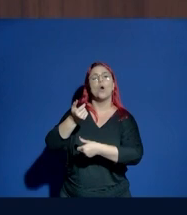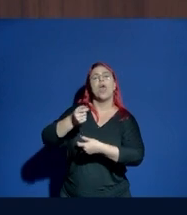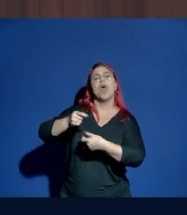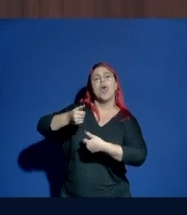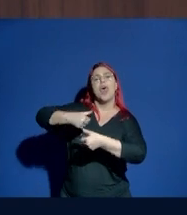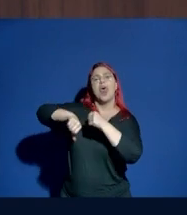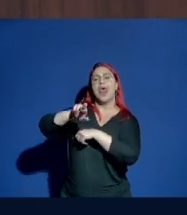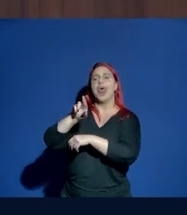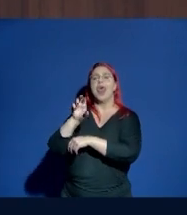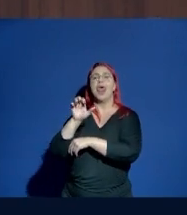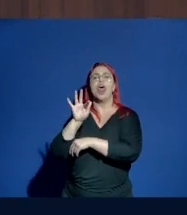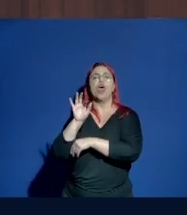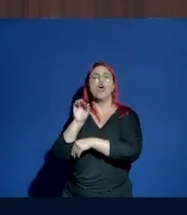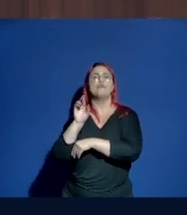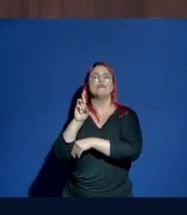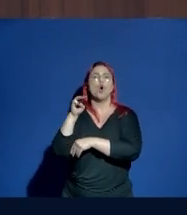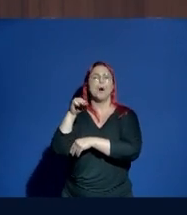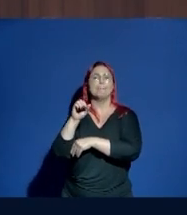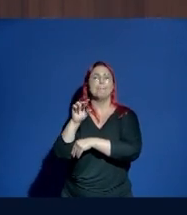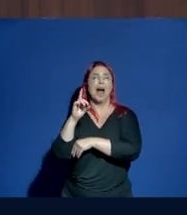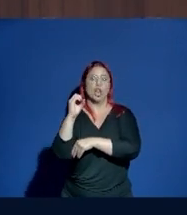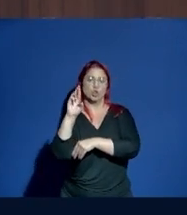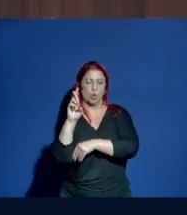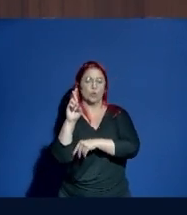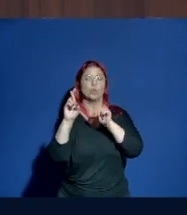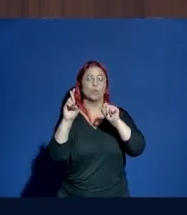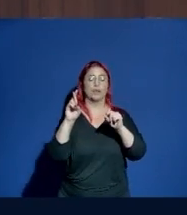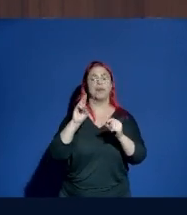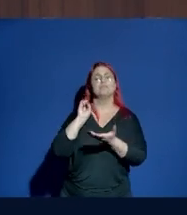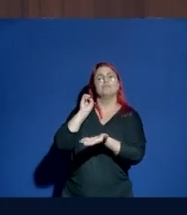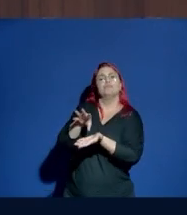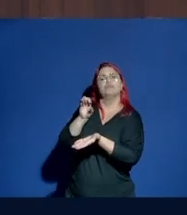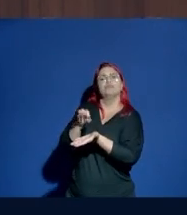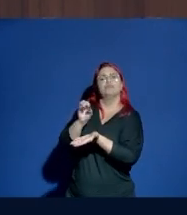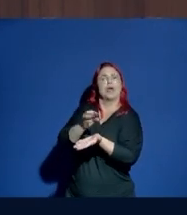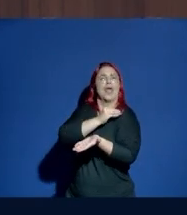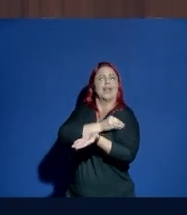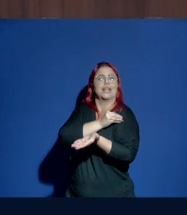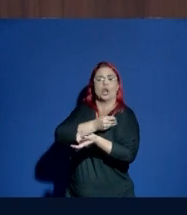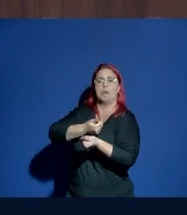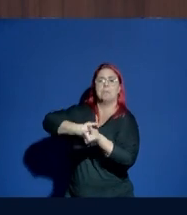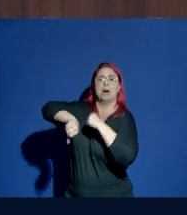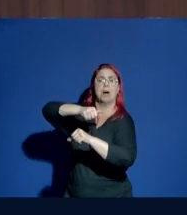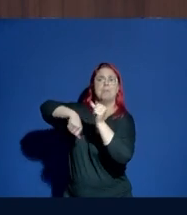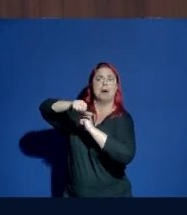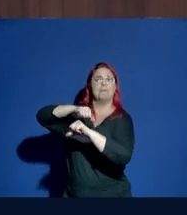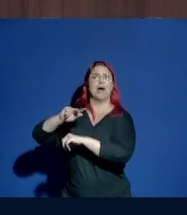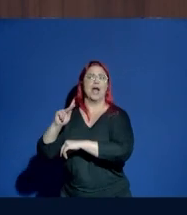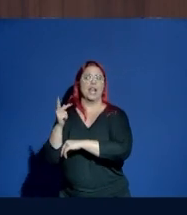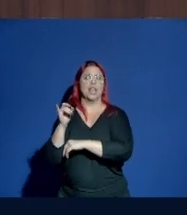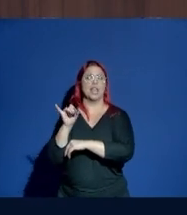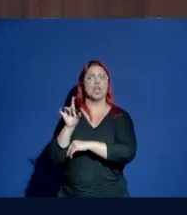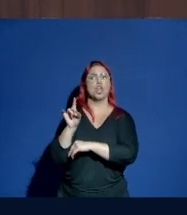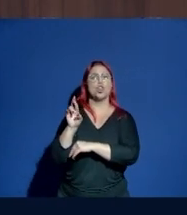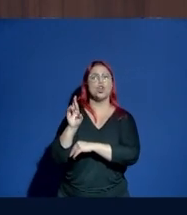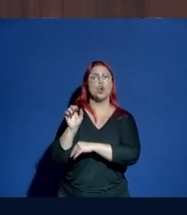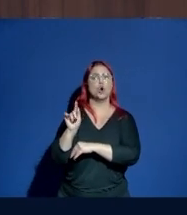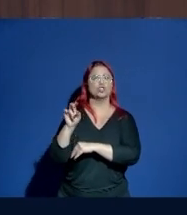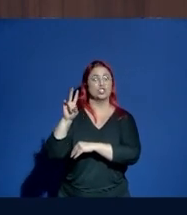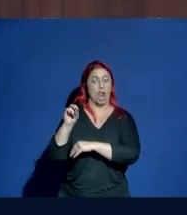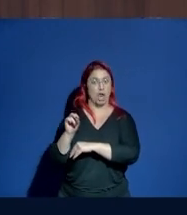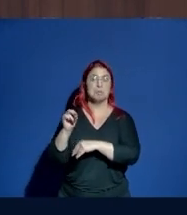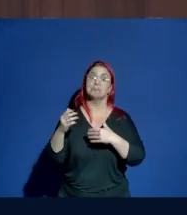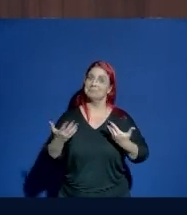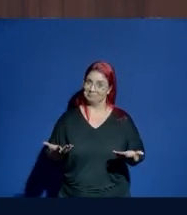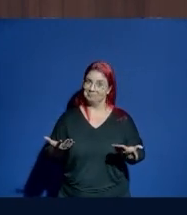do mundo onde a gente está abastecendo com o etanol e produzindo hidrogênio ou seja produzido hidrogênio a partir